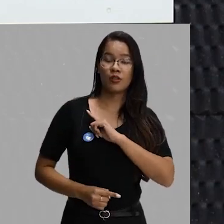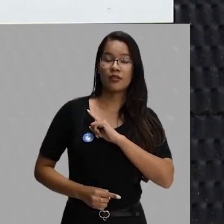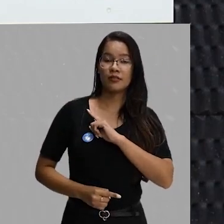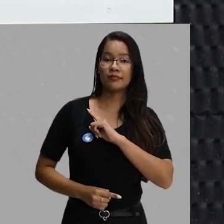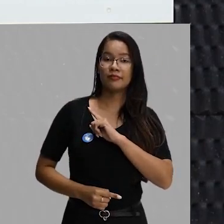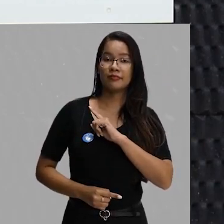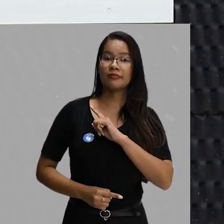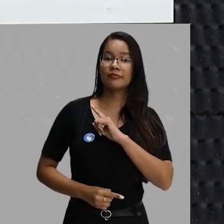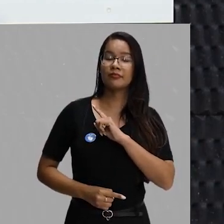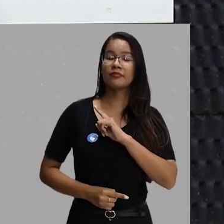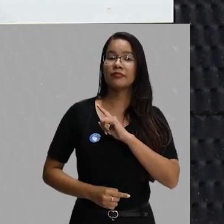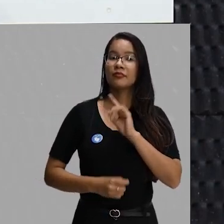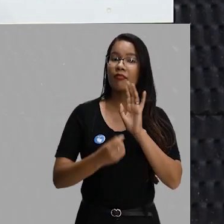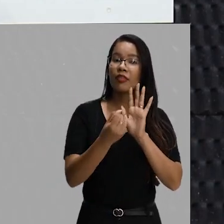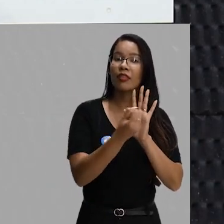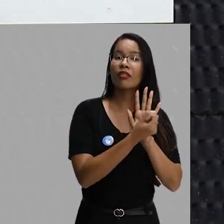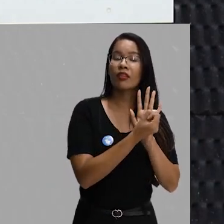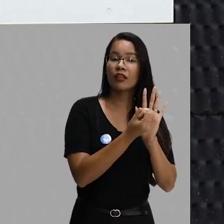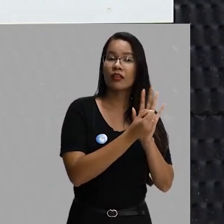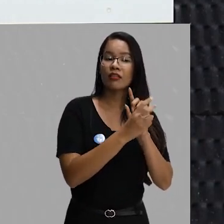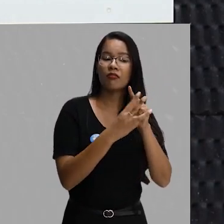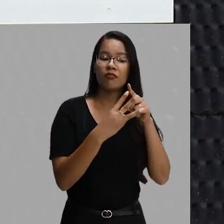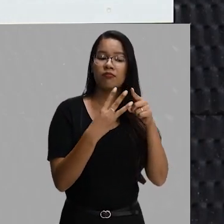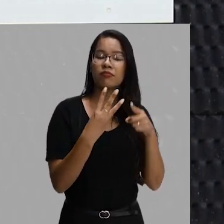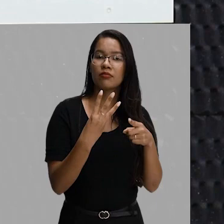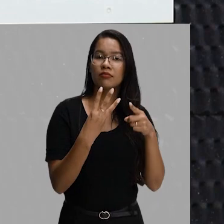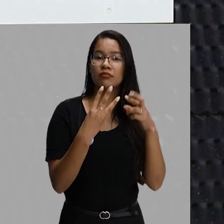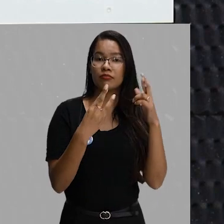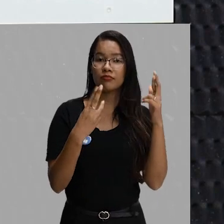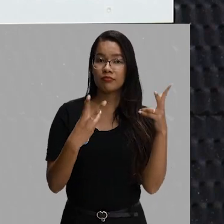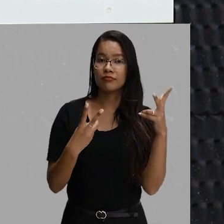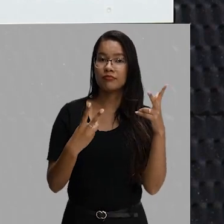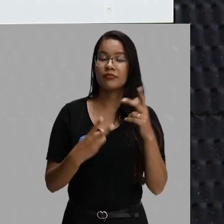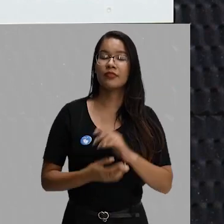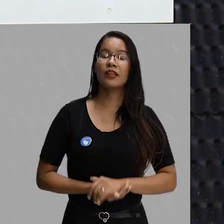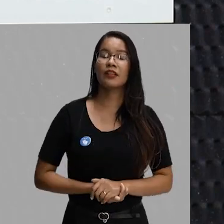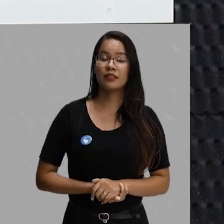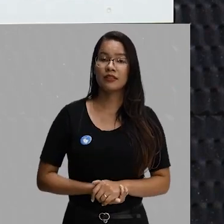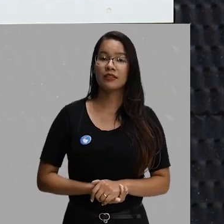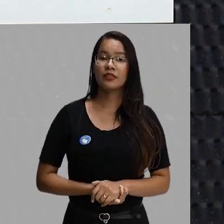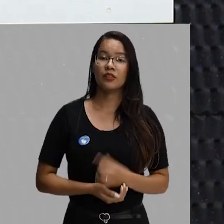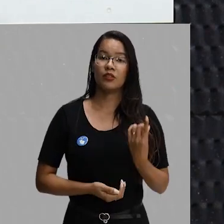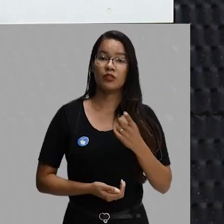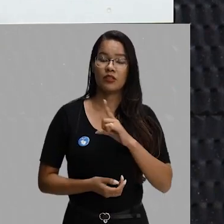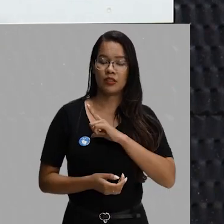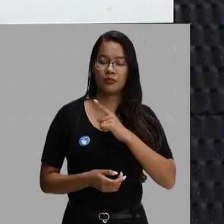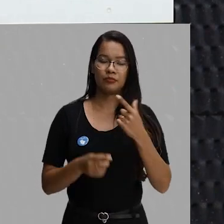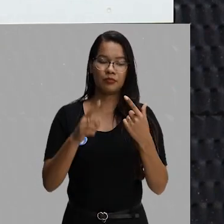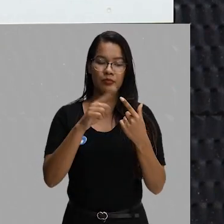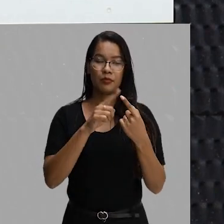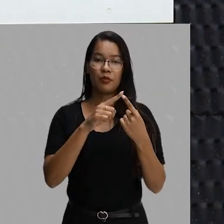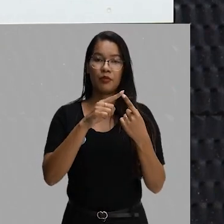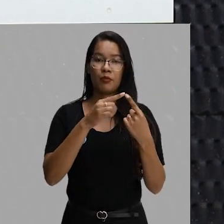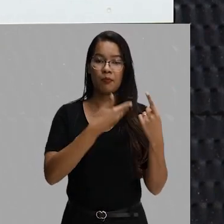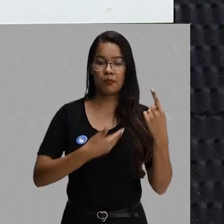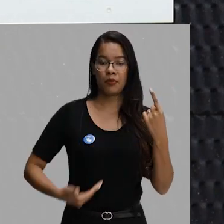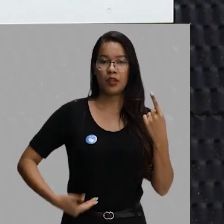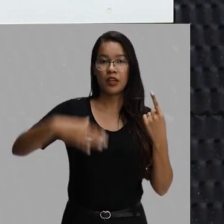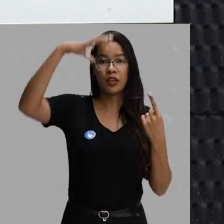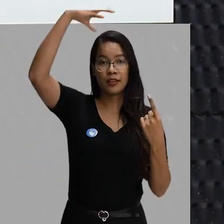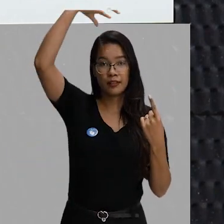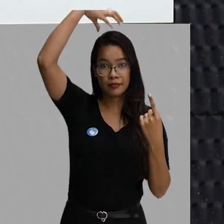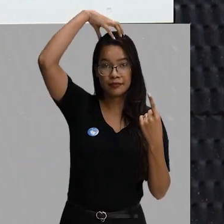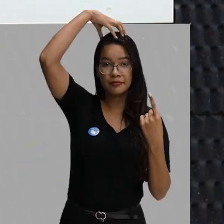iremos notabilizar 3 momentos distintos. Nós temos a monarquia, ou a